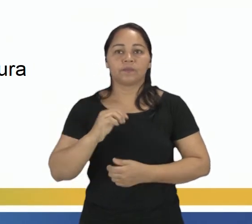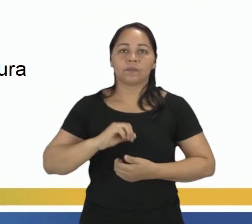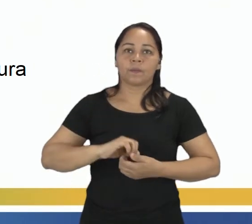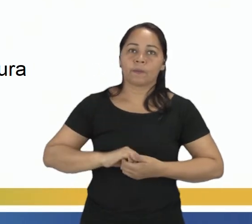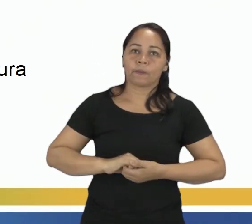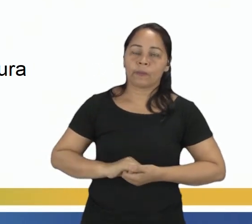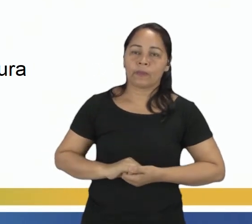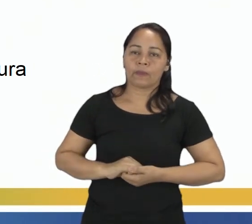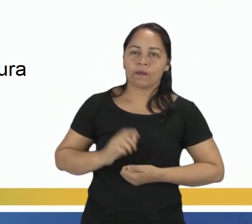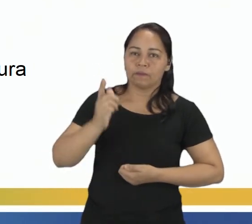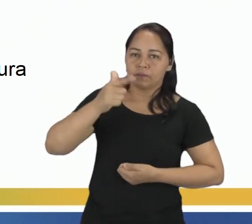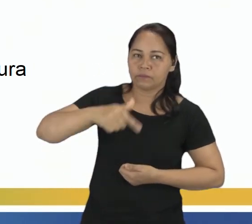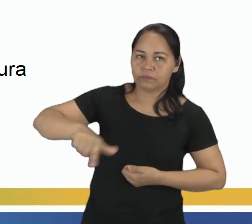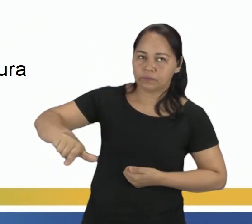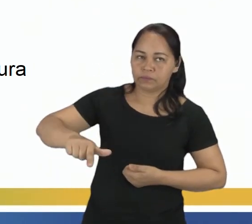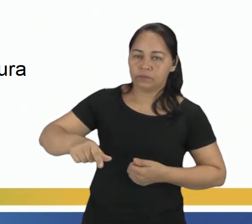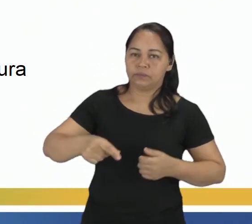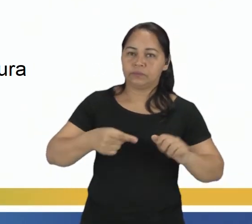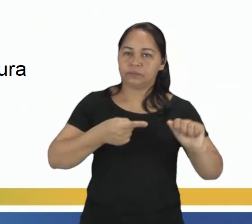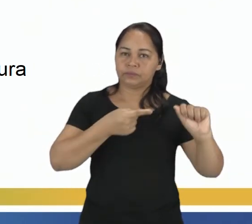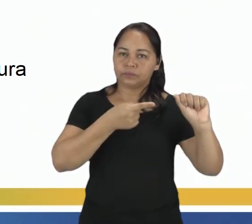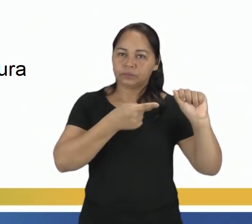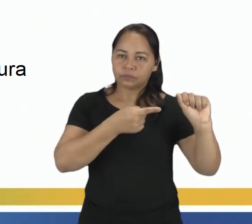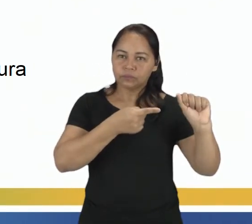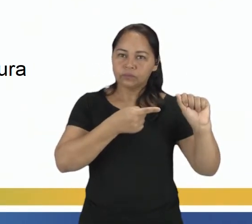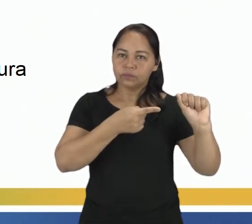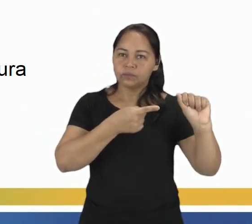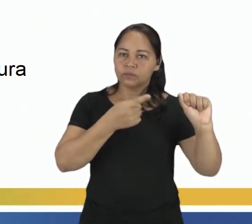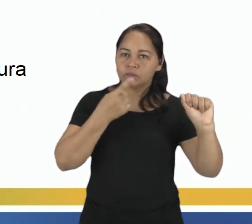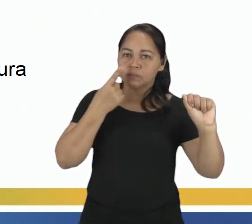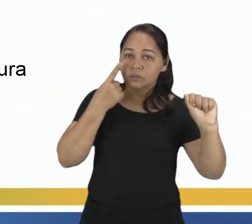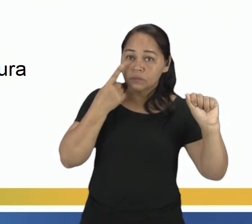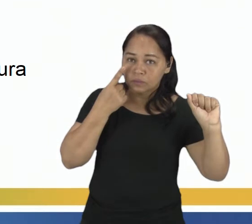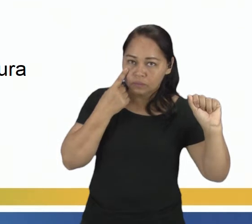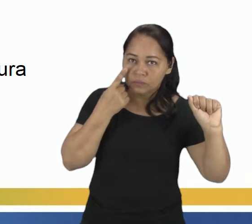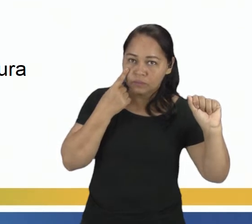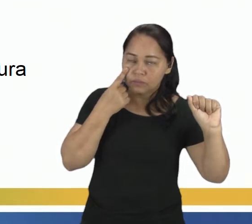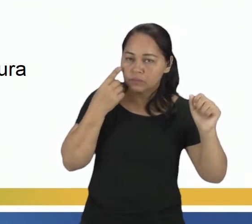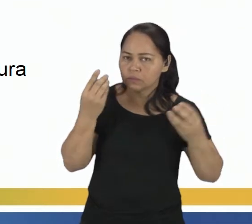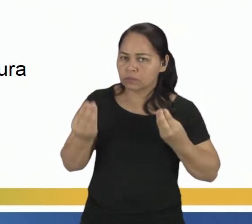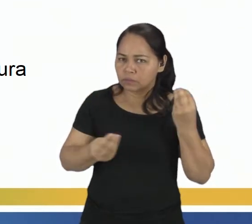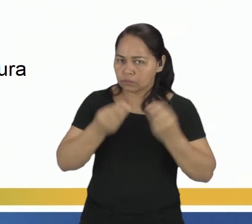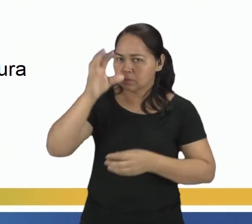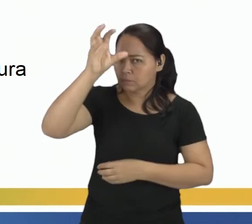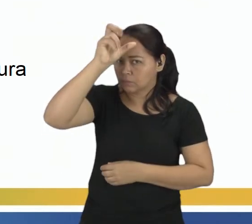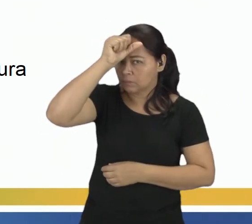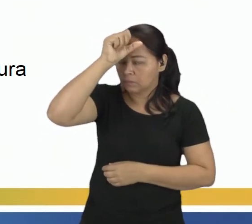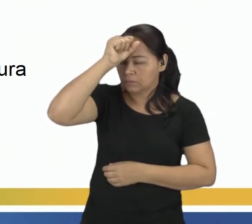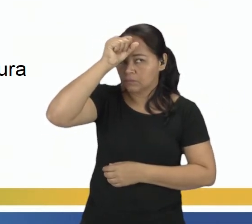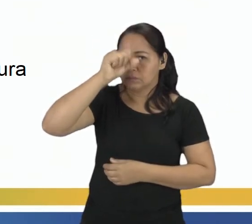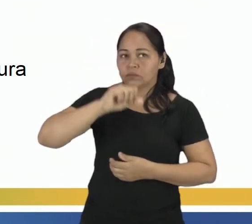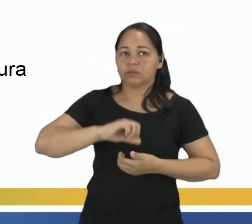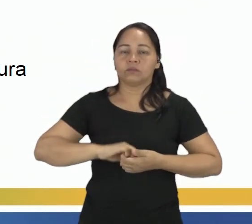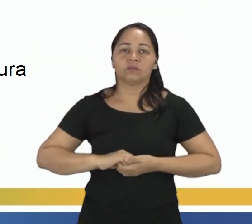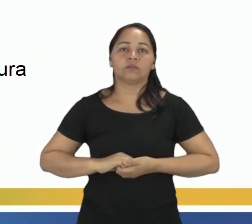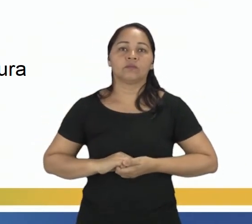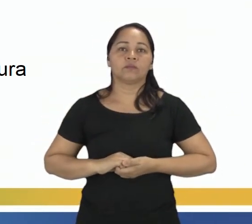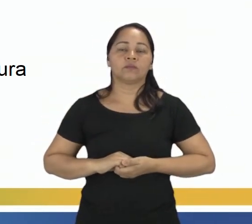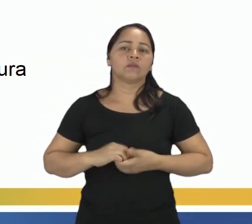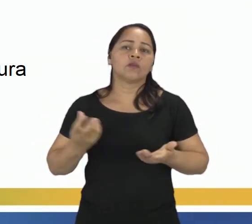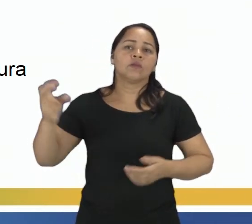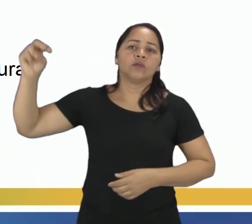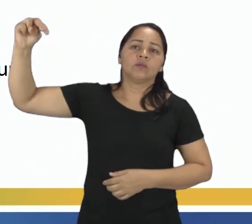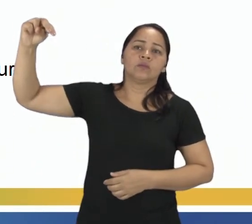Na próxima situação, no próximo item, ele pergunta em qual instante o